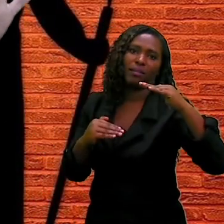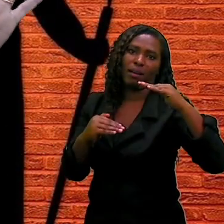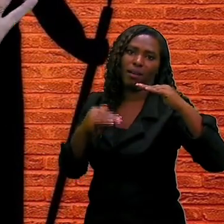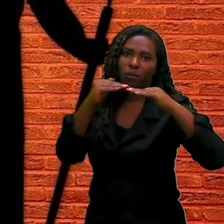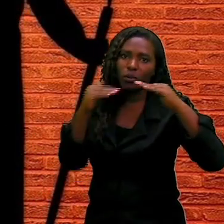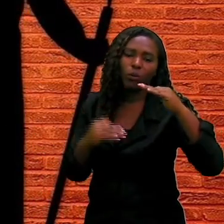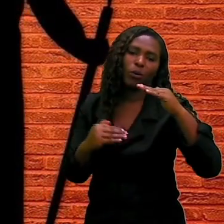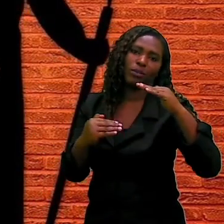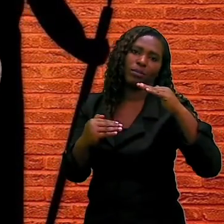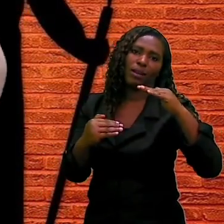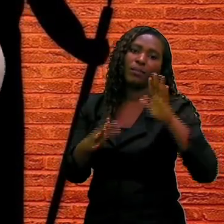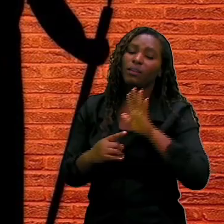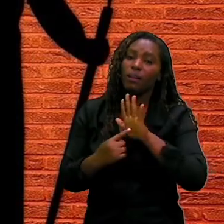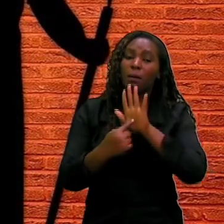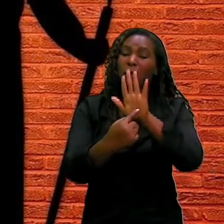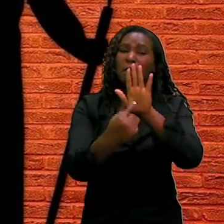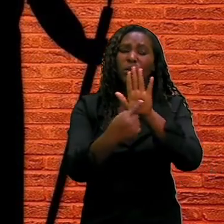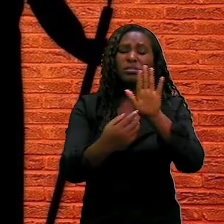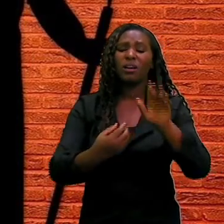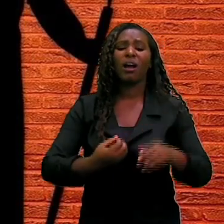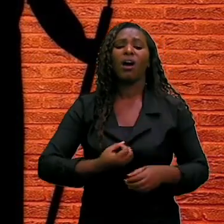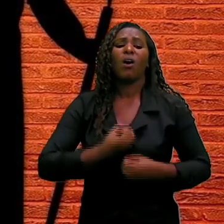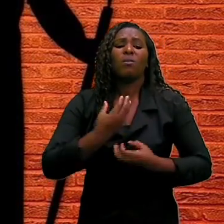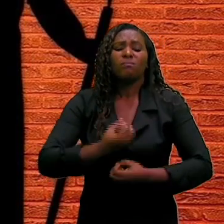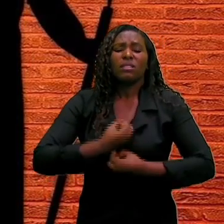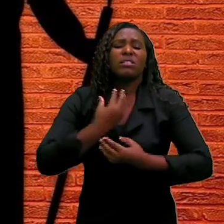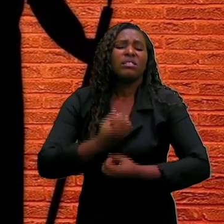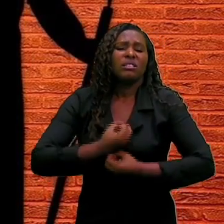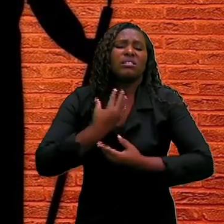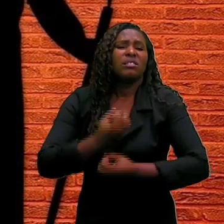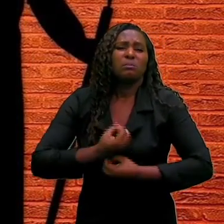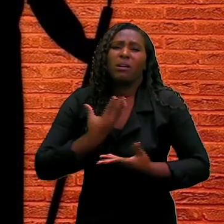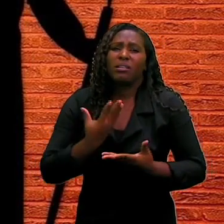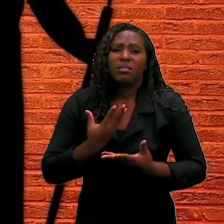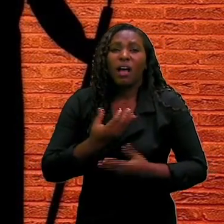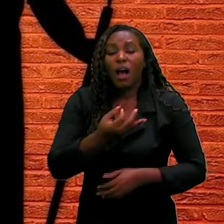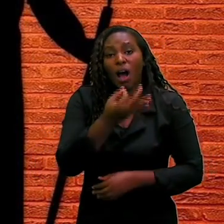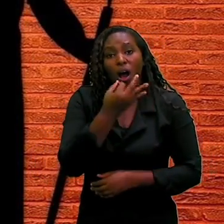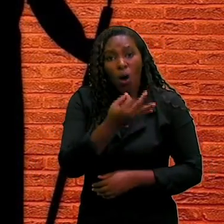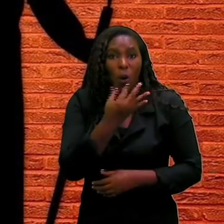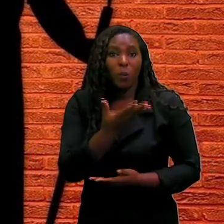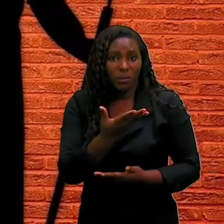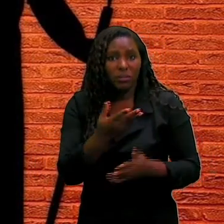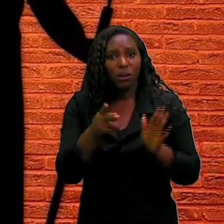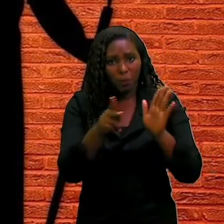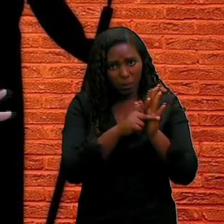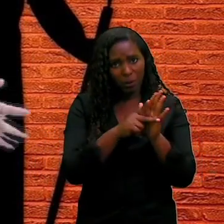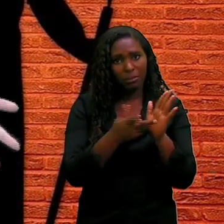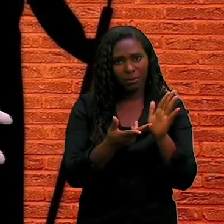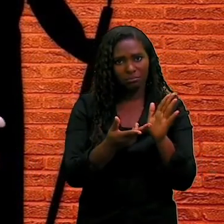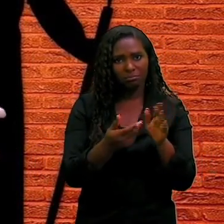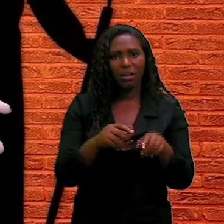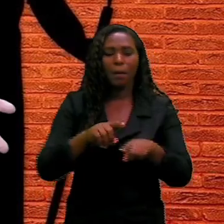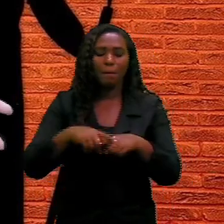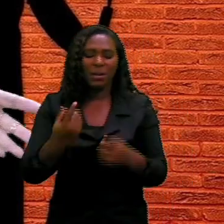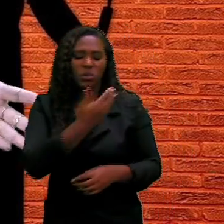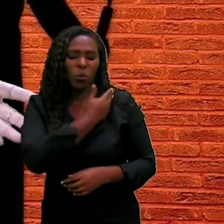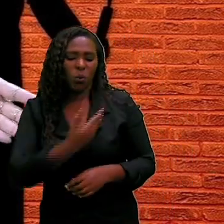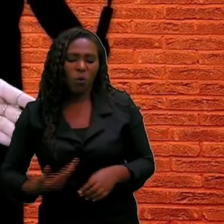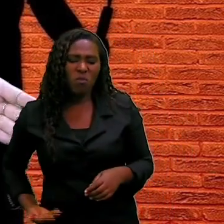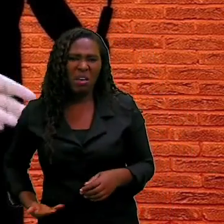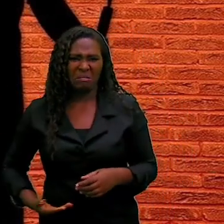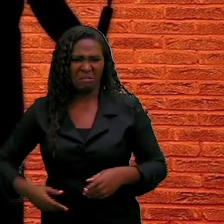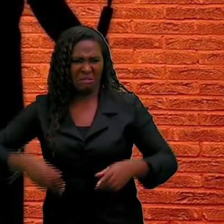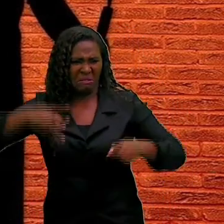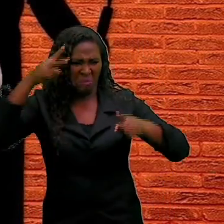inusitada, diferente, né? E foram reprimidos pelos governos, principalmente aí os impérios. Mas não adiantou muito, não foi? Pois é.